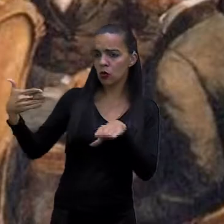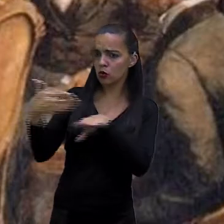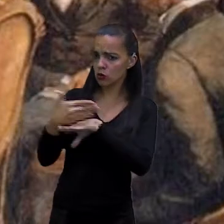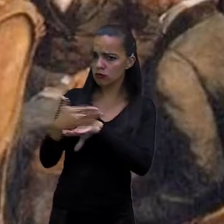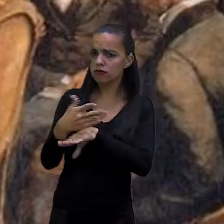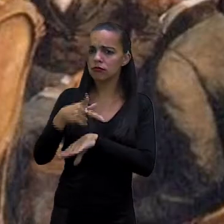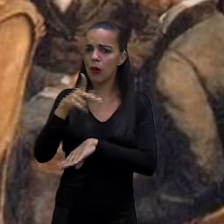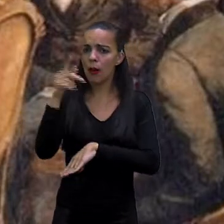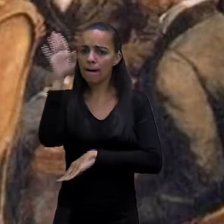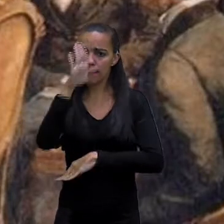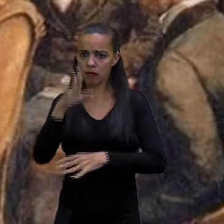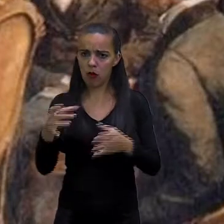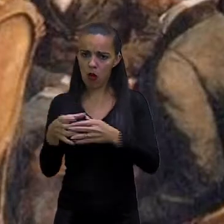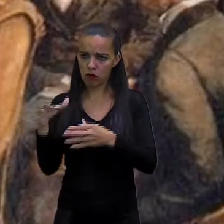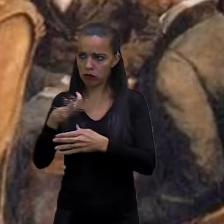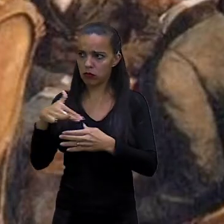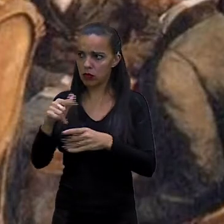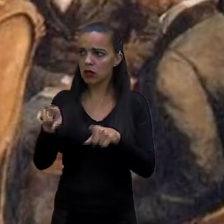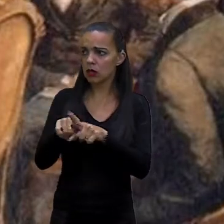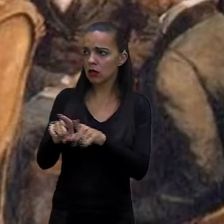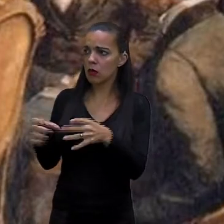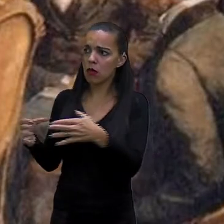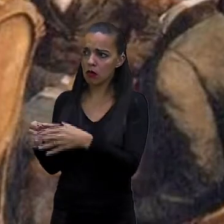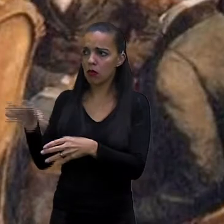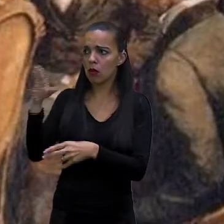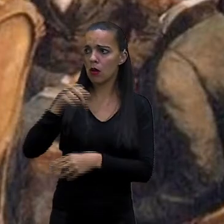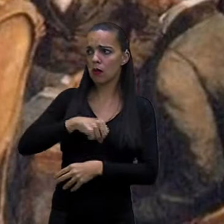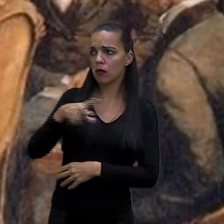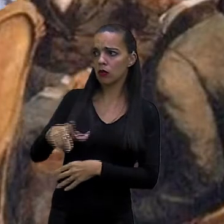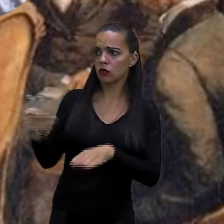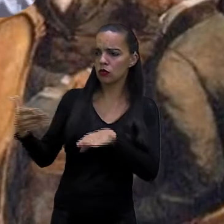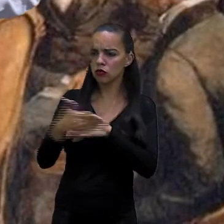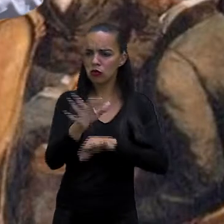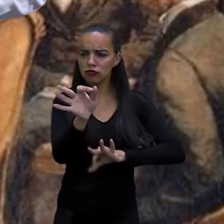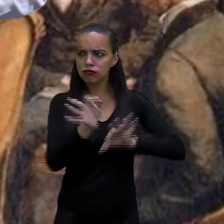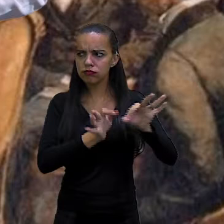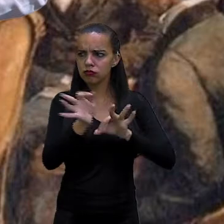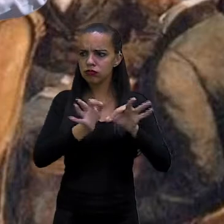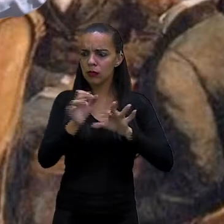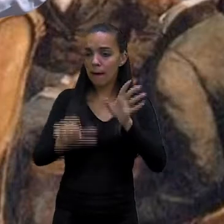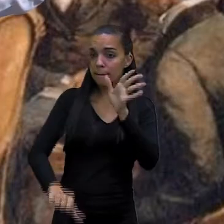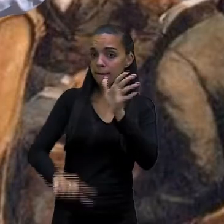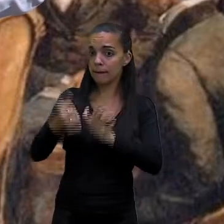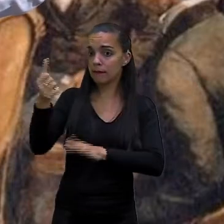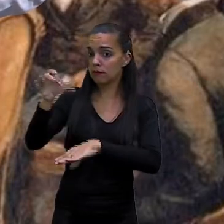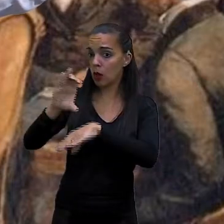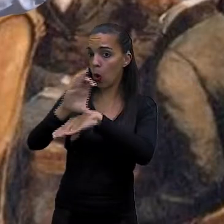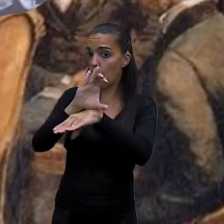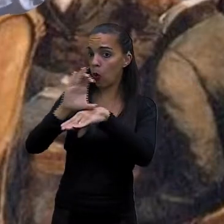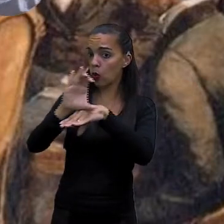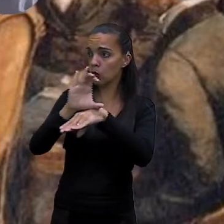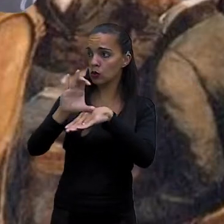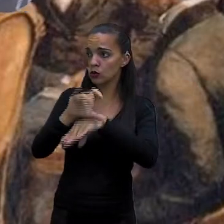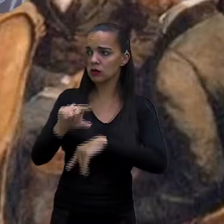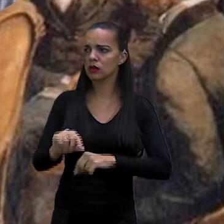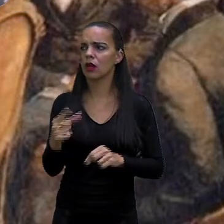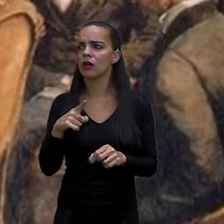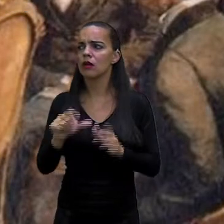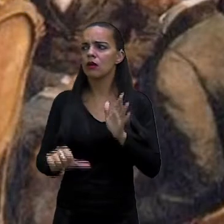Brasileiro foi responsável pela elaboração da primeira Constituição brasileira. Com